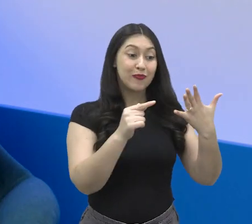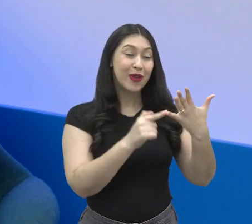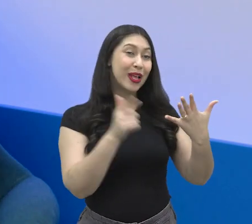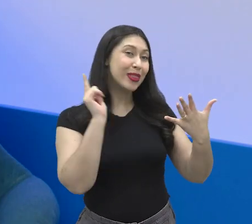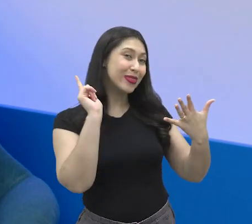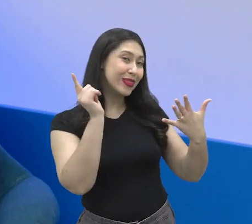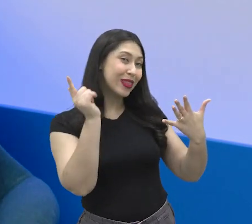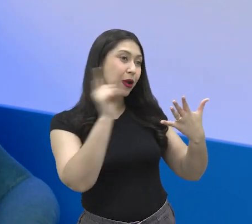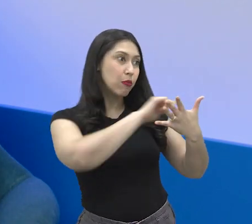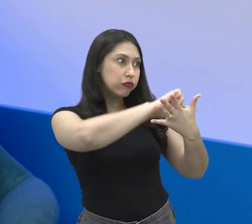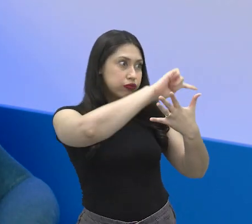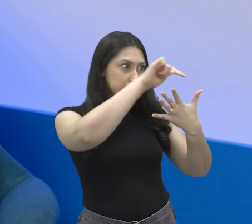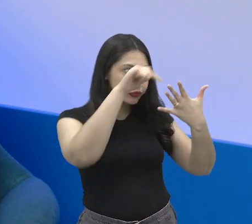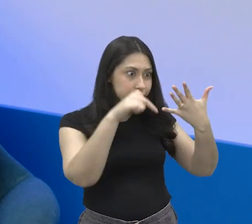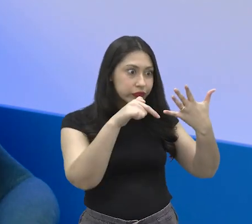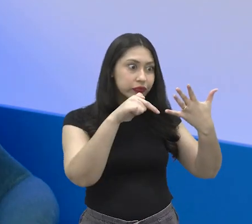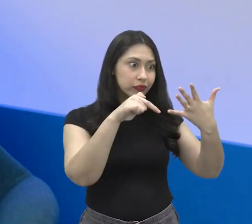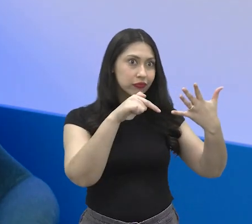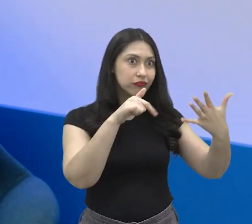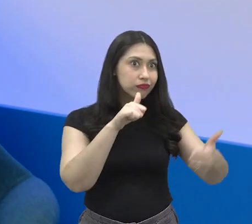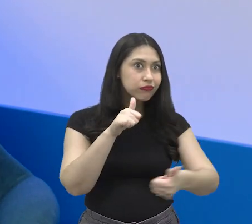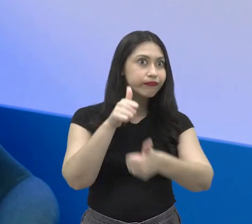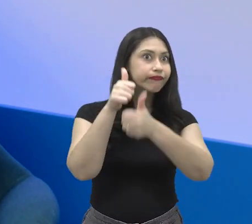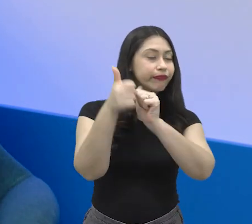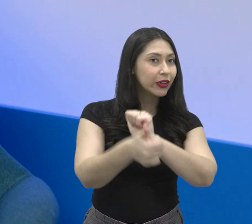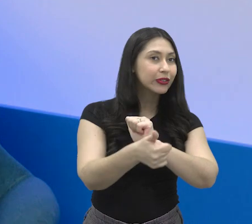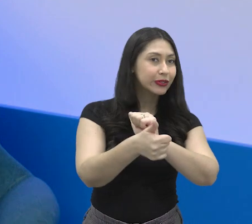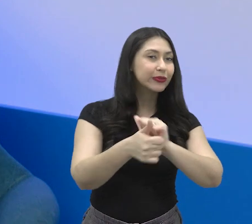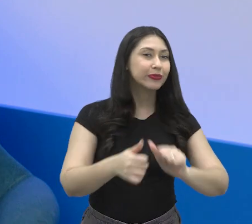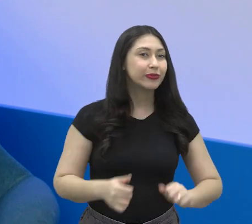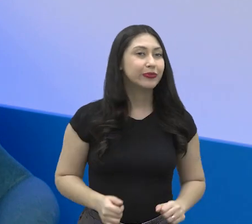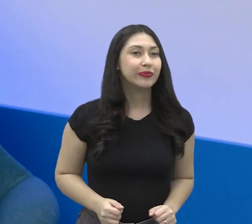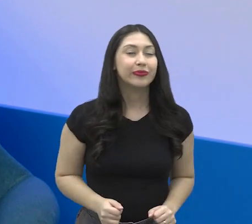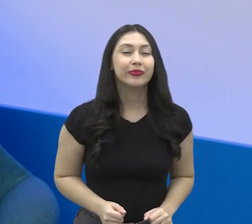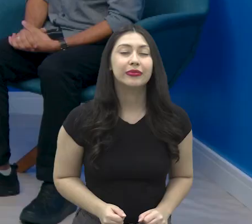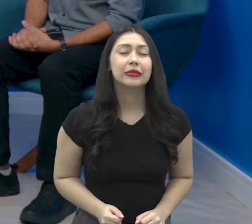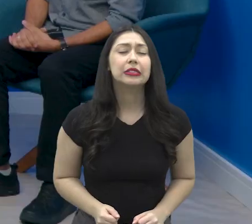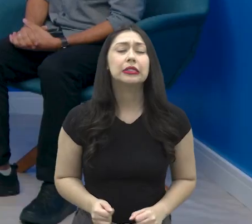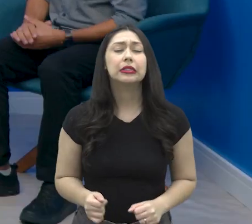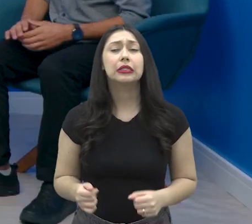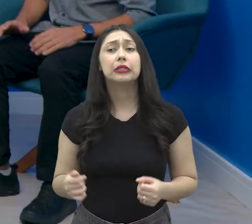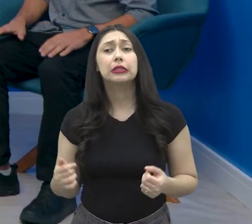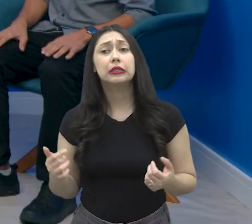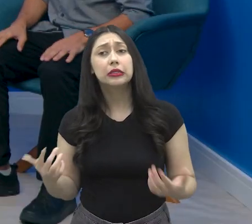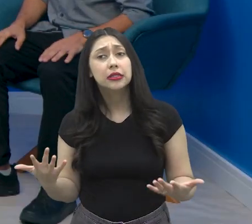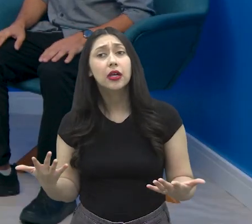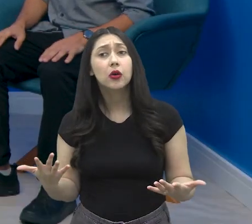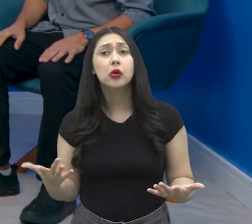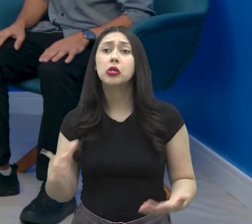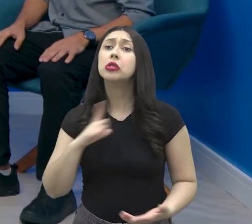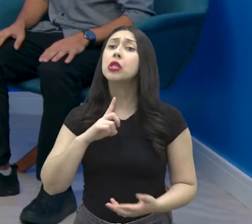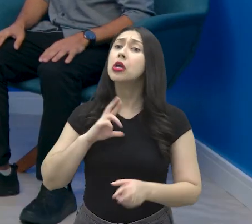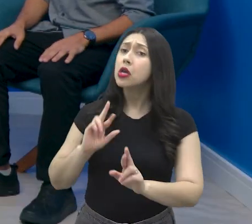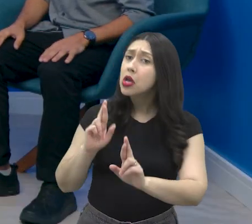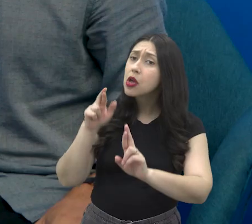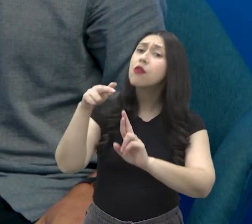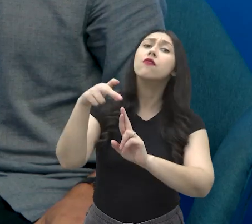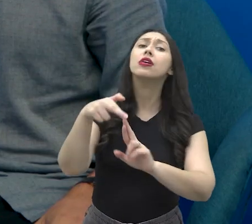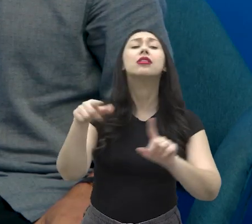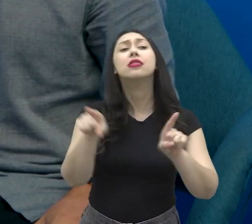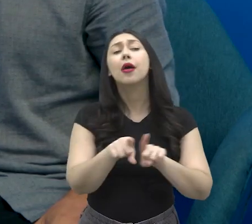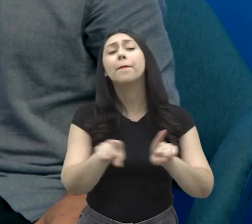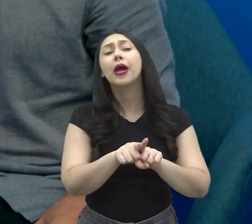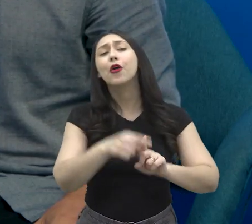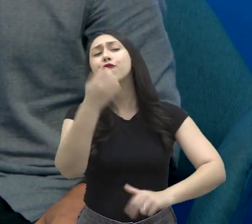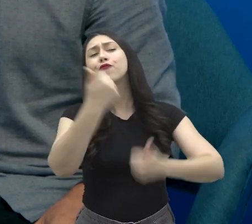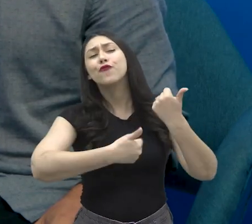é entretenimento, enfim, todos esses segmentos a gente pode discutir a respeito. E, Alessandro, a gente tem como grande exemplo, por